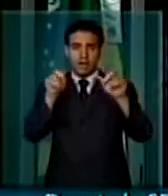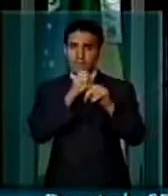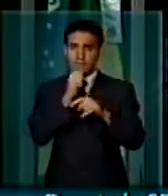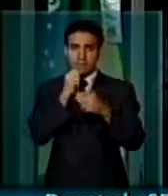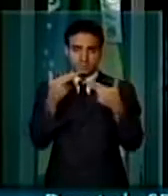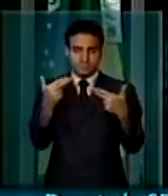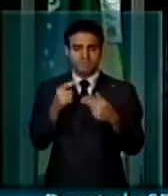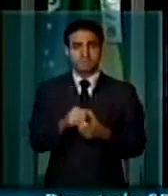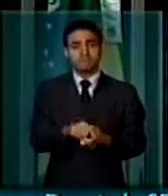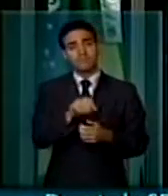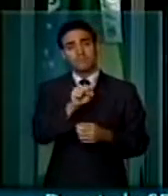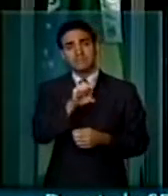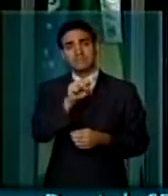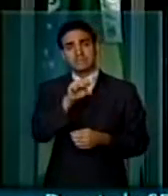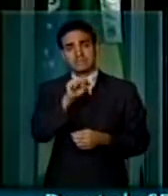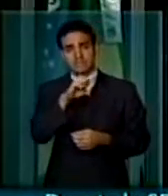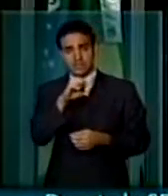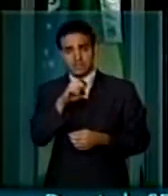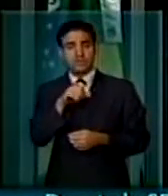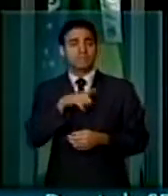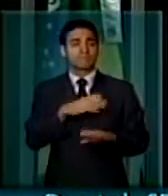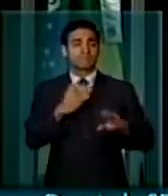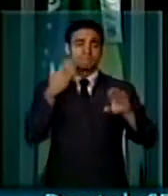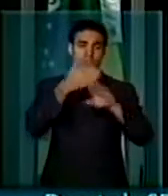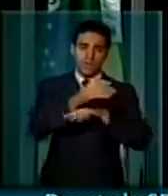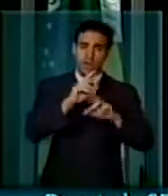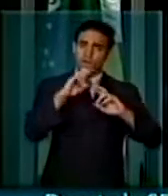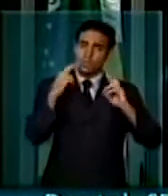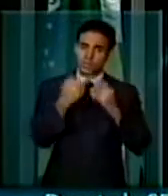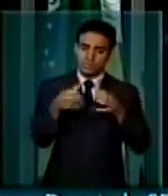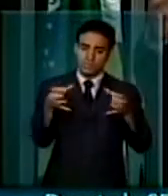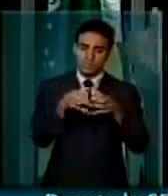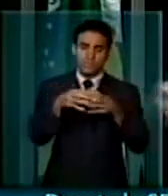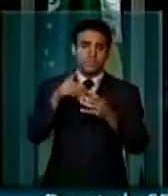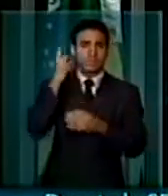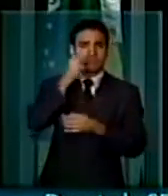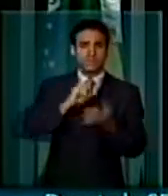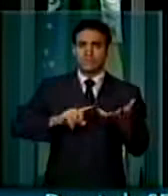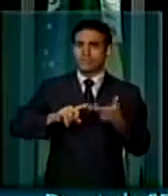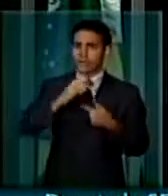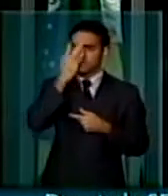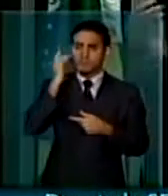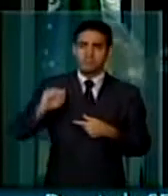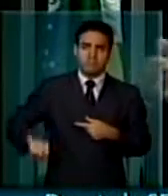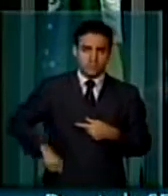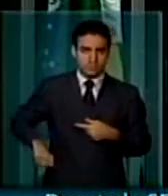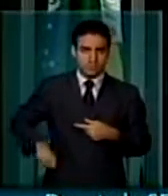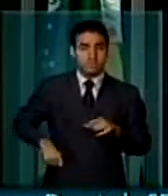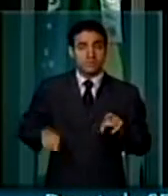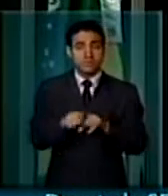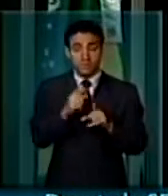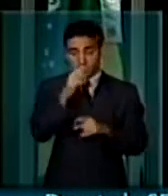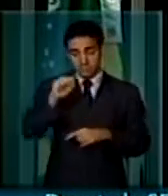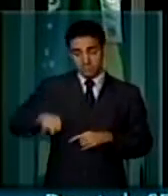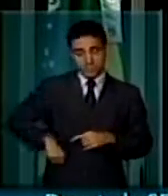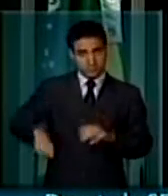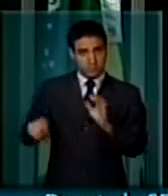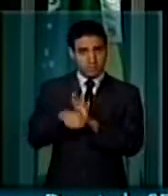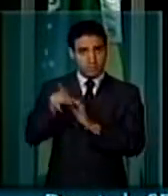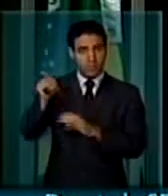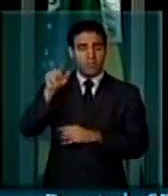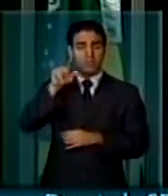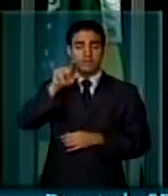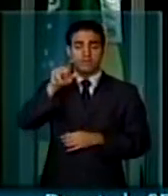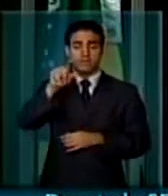no Sesc Pantanal nesse fim de semana, reunidos lá, o grupo parlamentar com vários embaixadores e também com o embaixador da União Europeia,